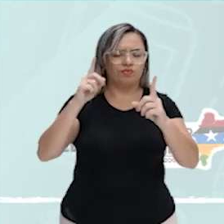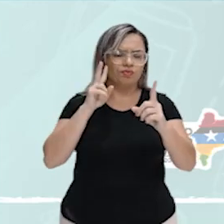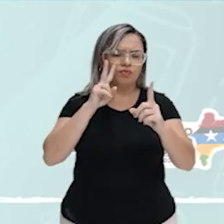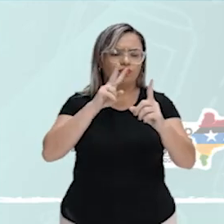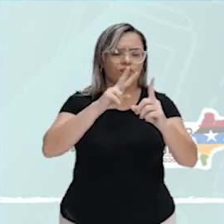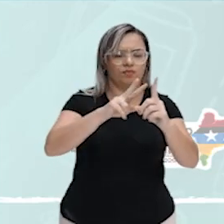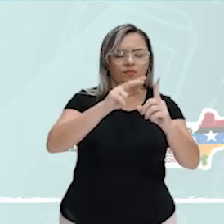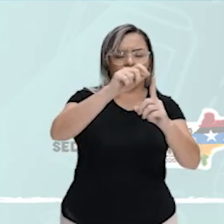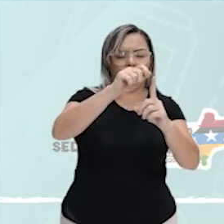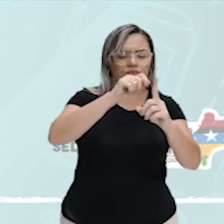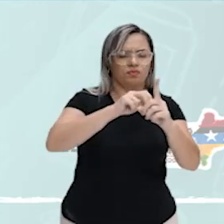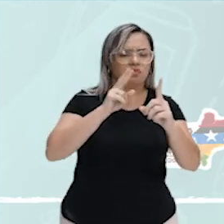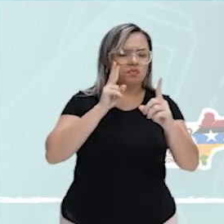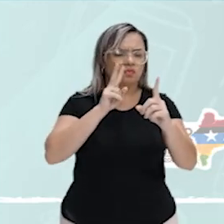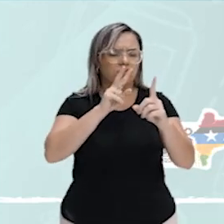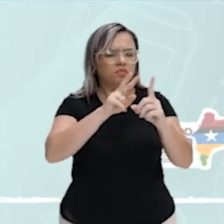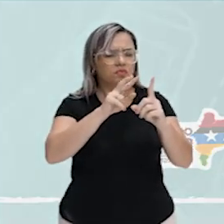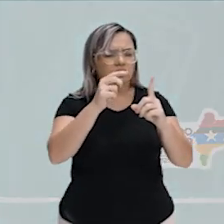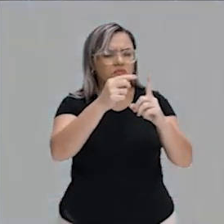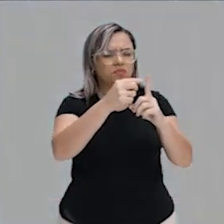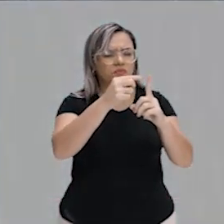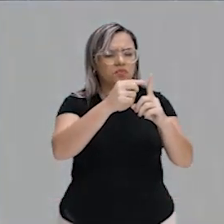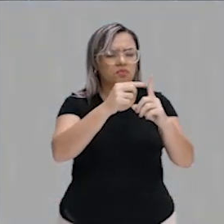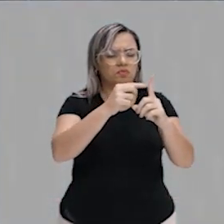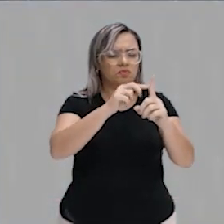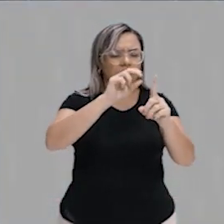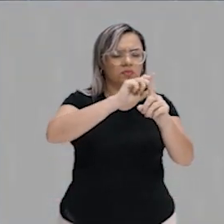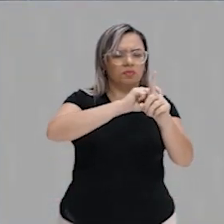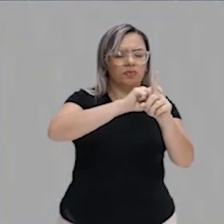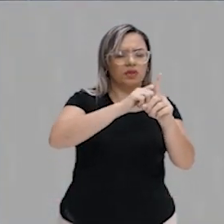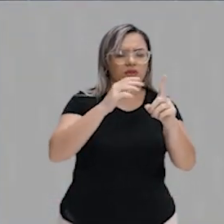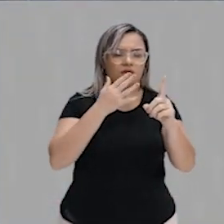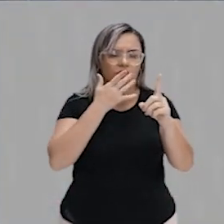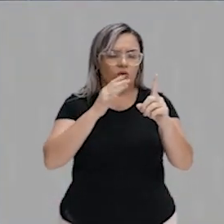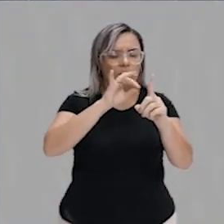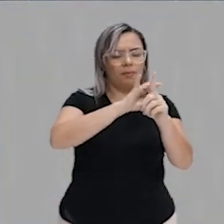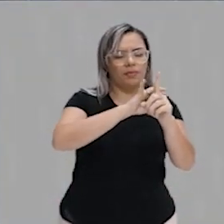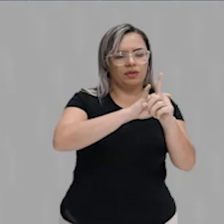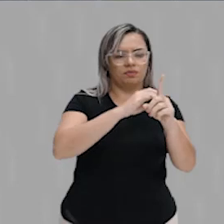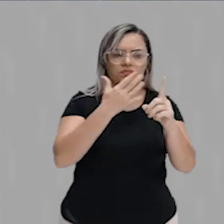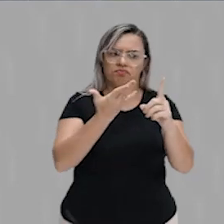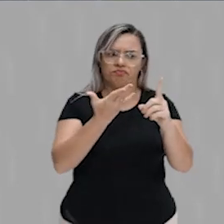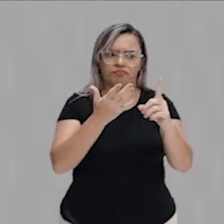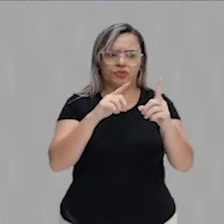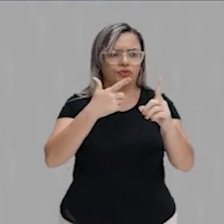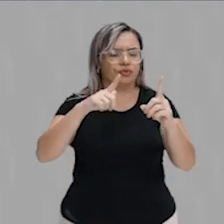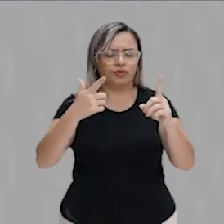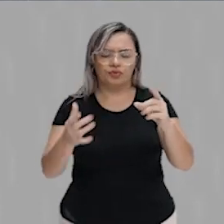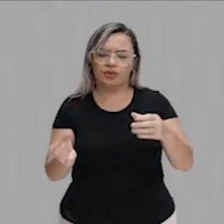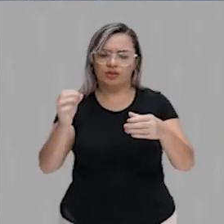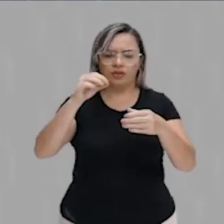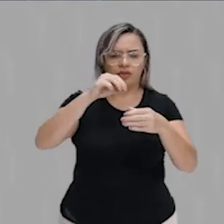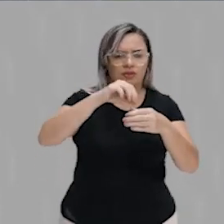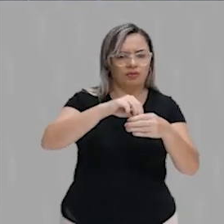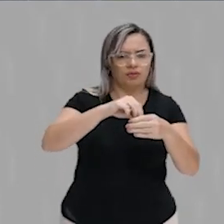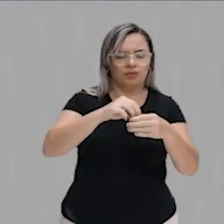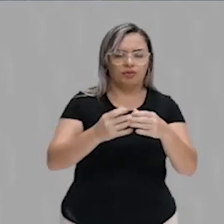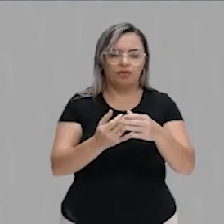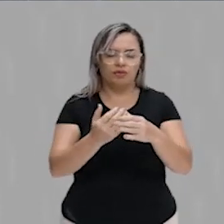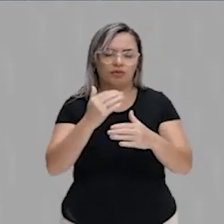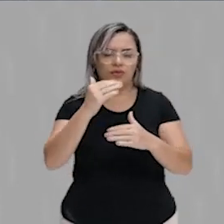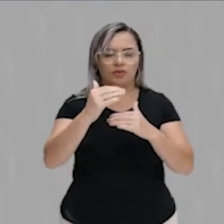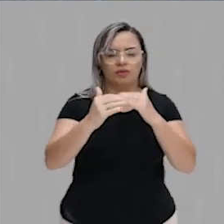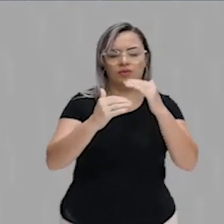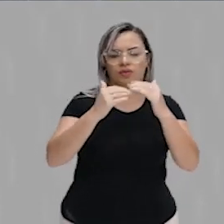banana, você vê uns pontinhos pretos, ali era para ser a semente, certo? Mas ali as sementes não se desenvolveram. Hoje em dia